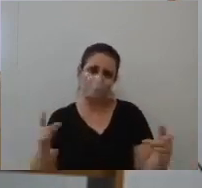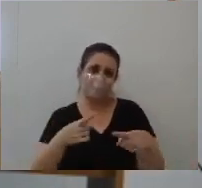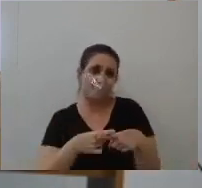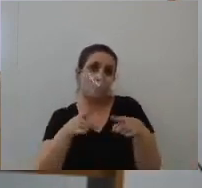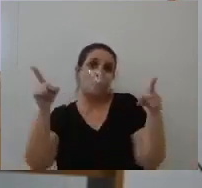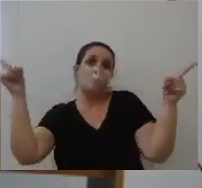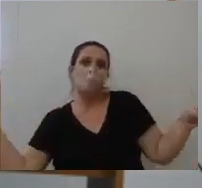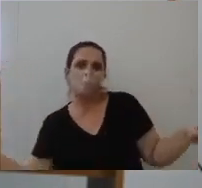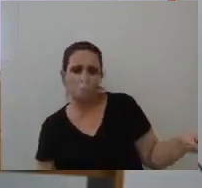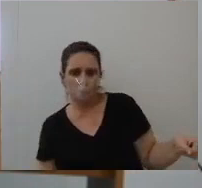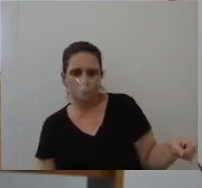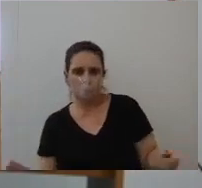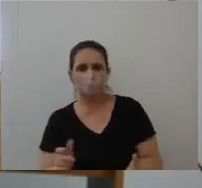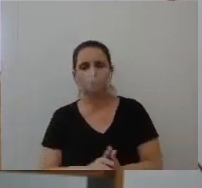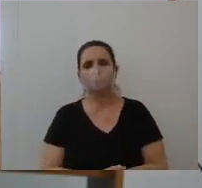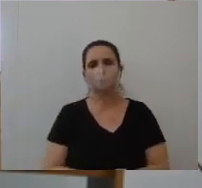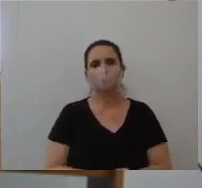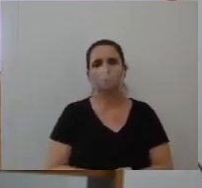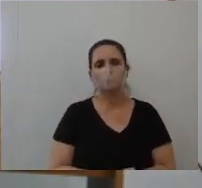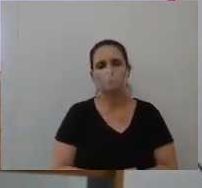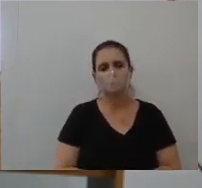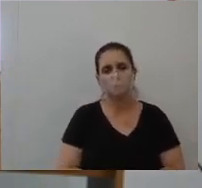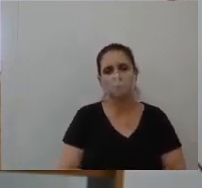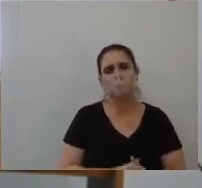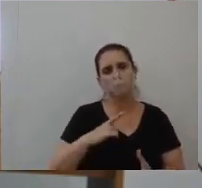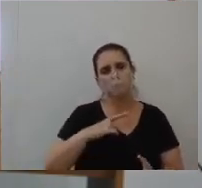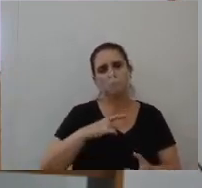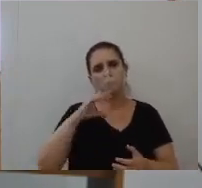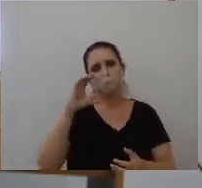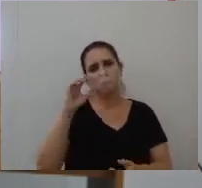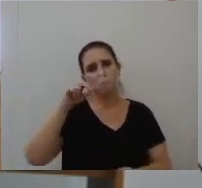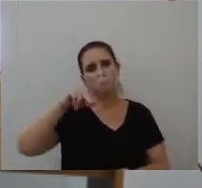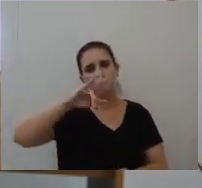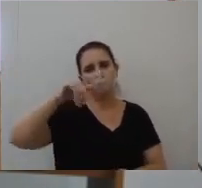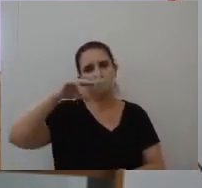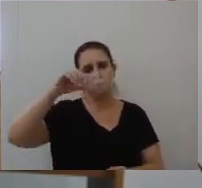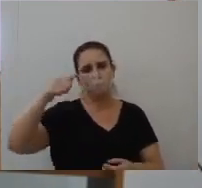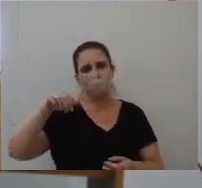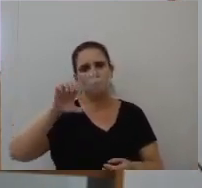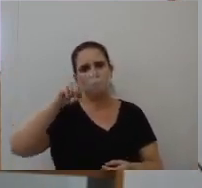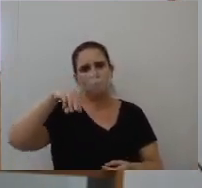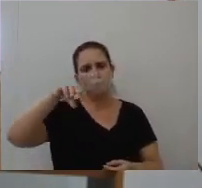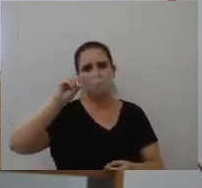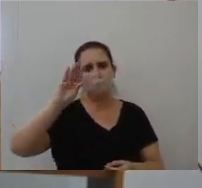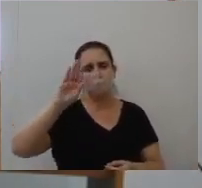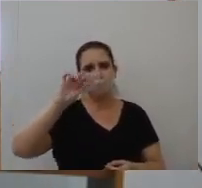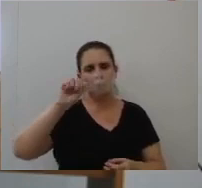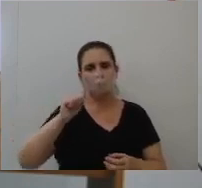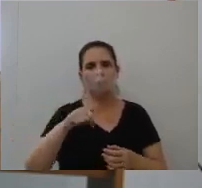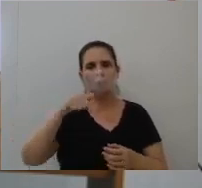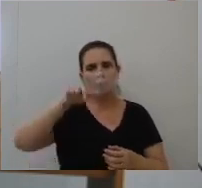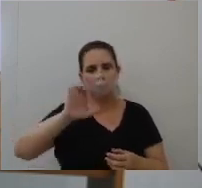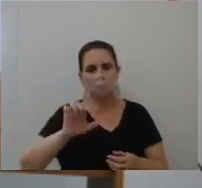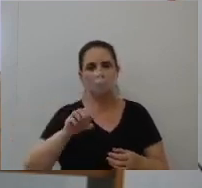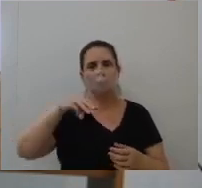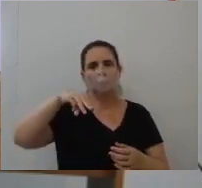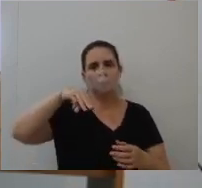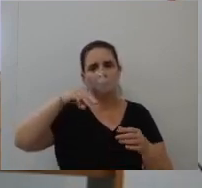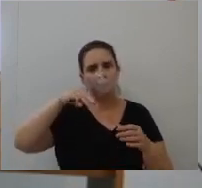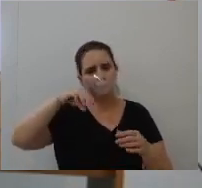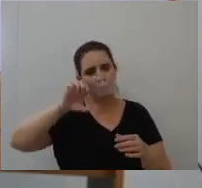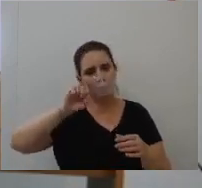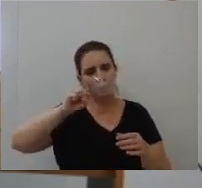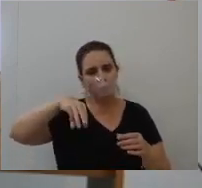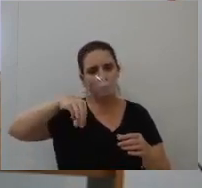de concessão. Aí nós temos algumas conjunções, olha. Embora, conquanto, que, ainda que, mesmo que,